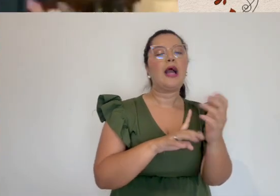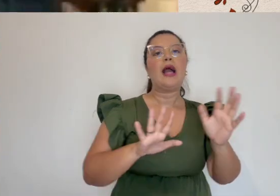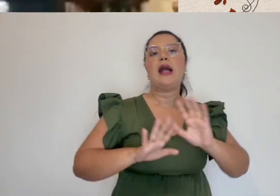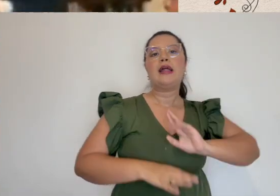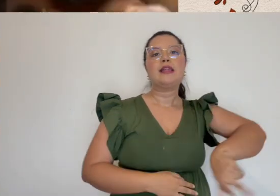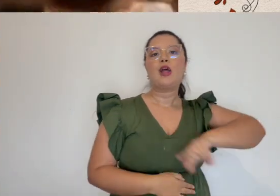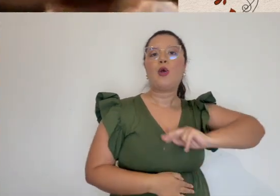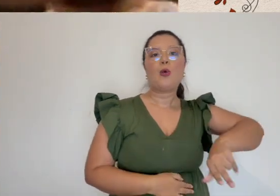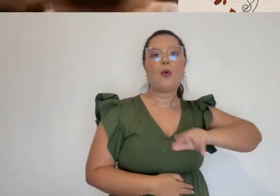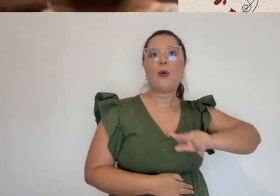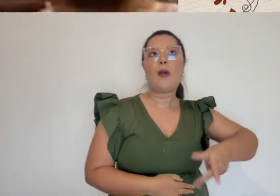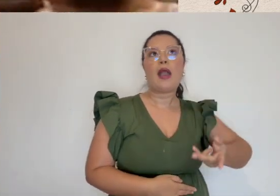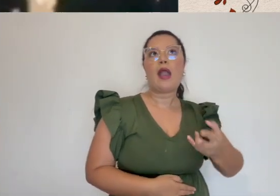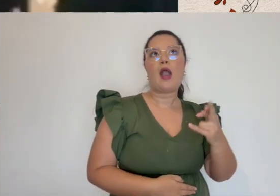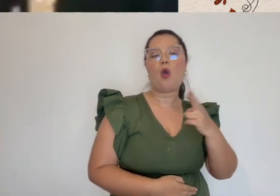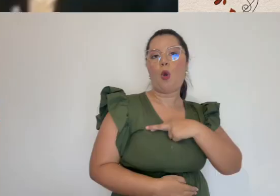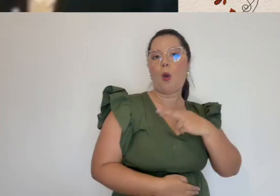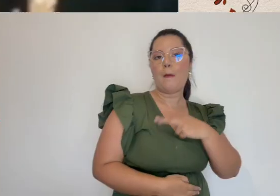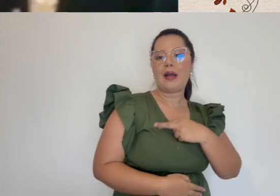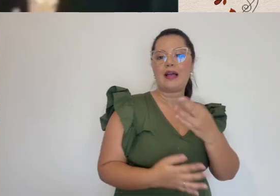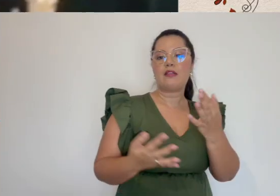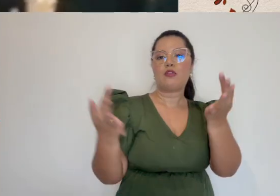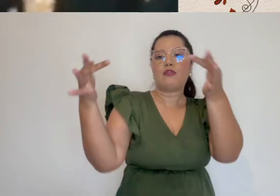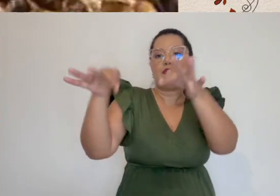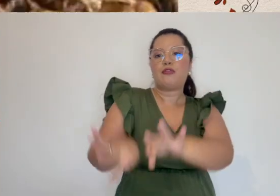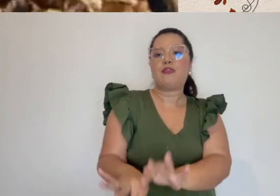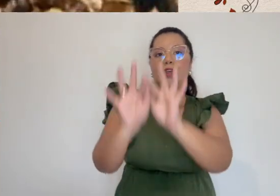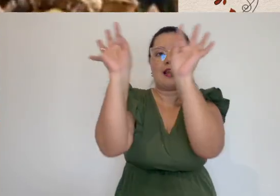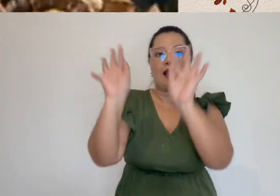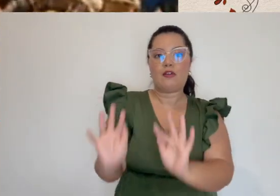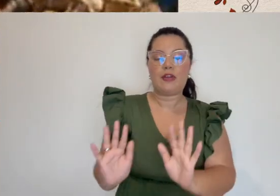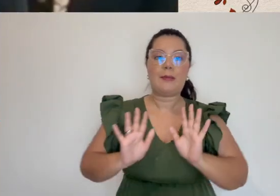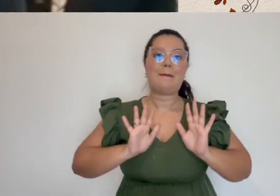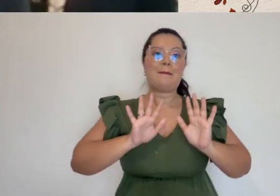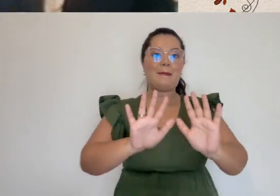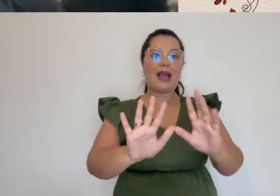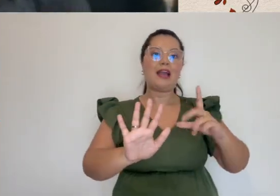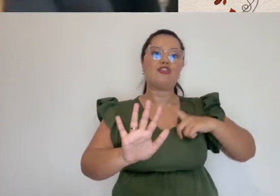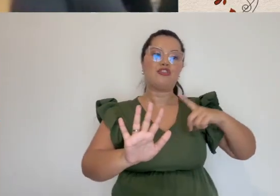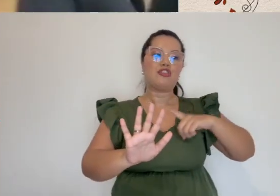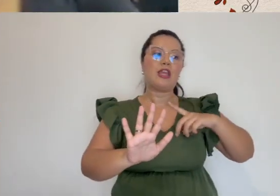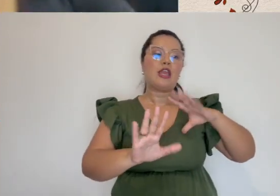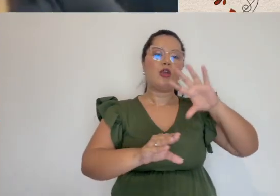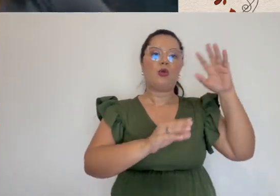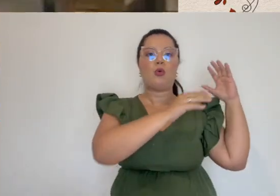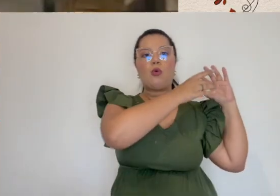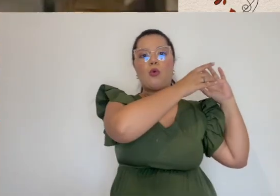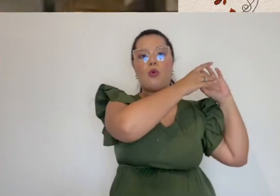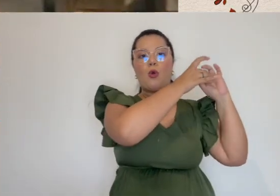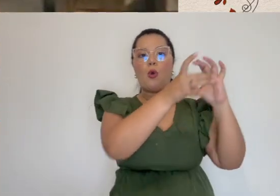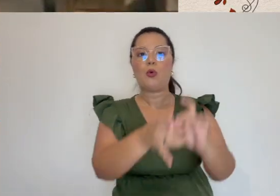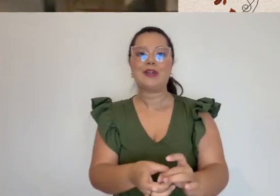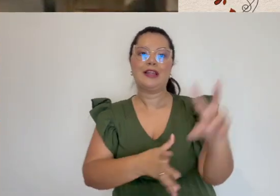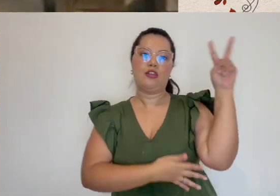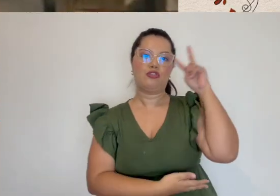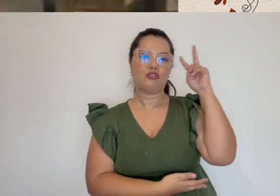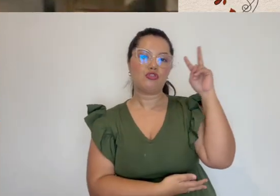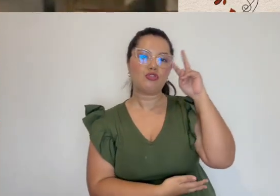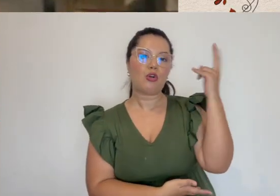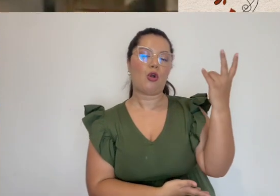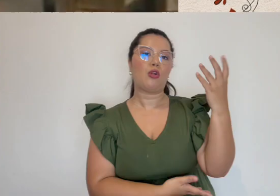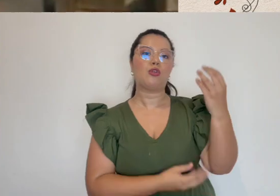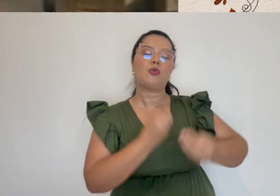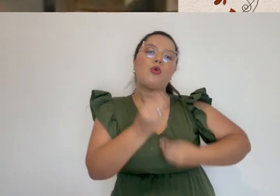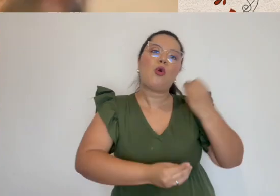são necessariamente romances com finais felizes, mas são romances que nos dão muito respaldo e capital cultural para